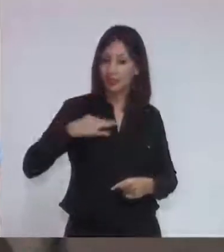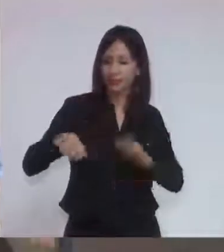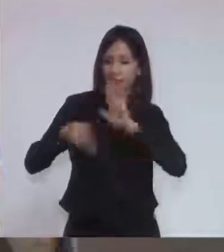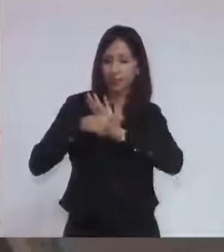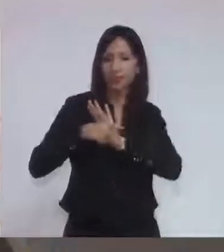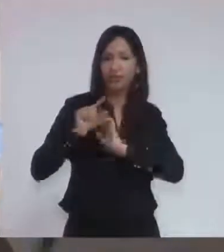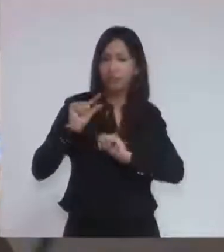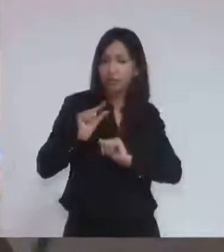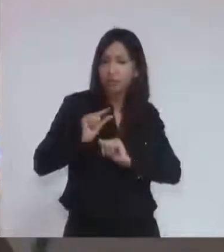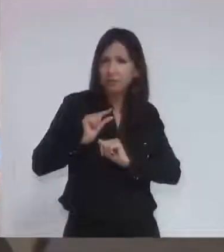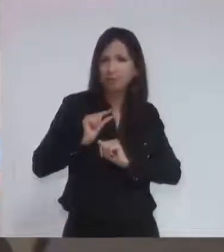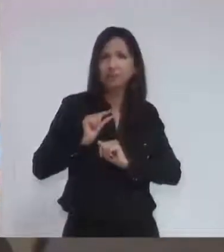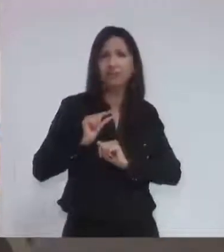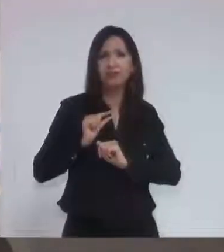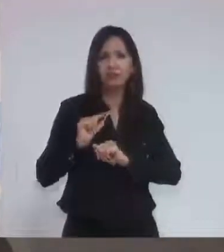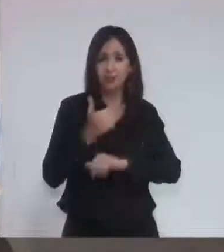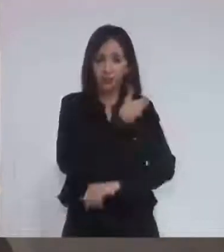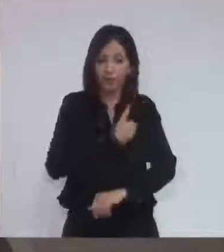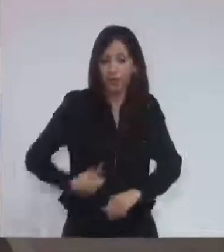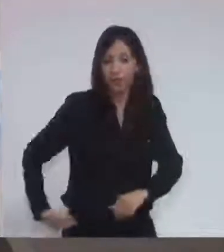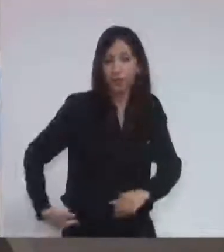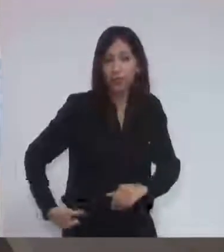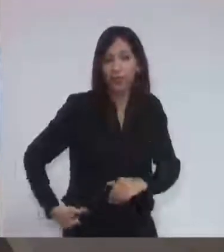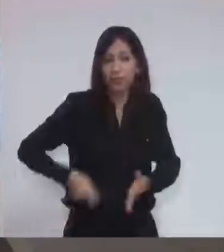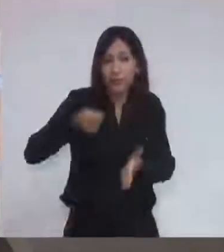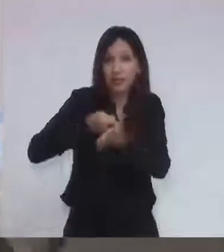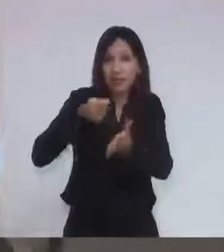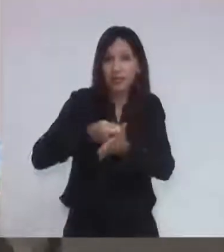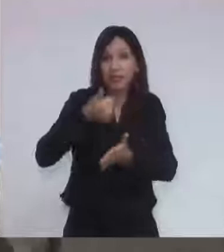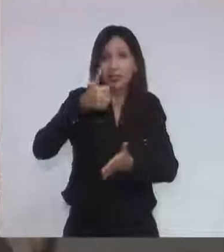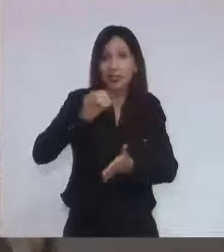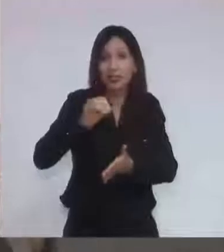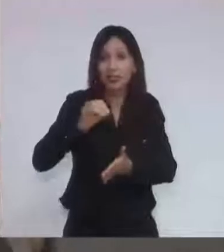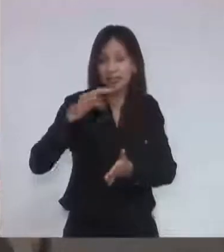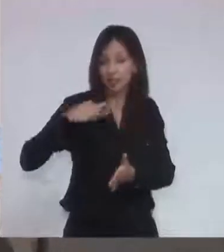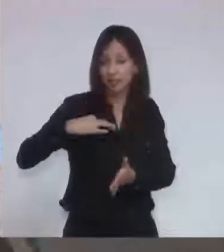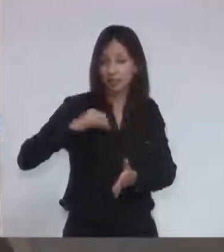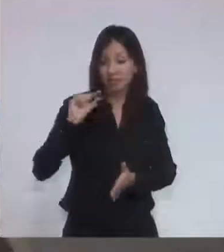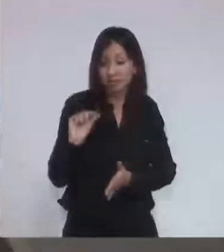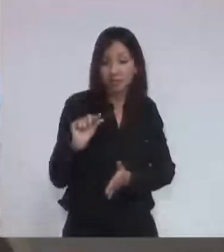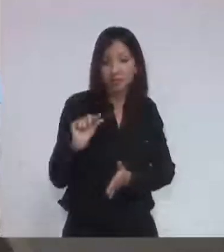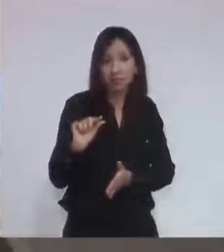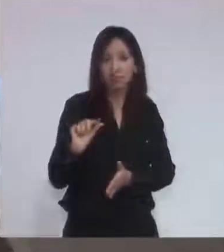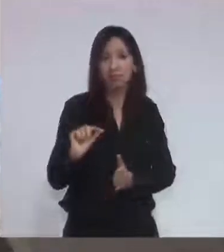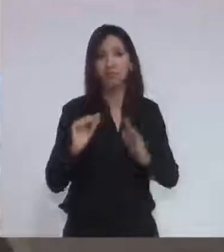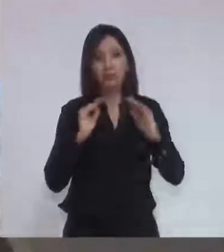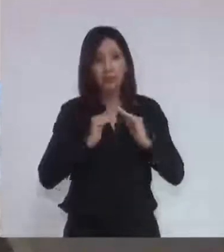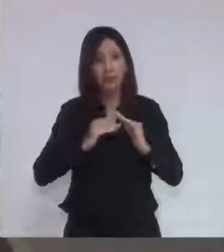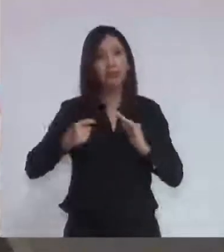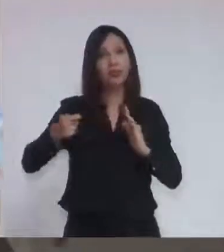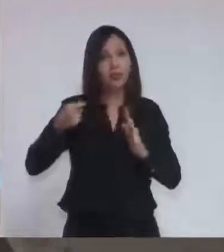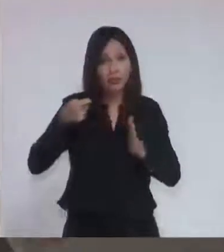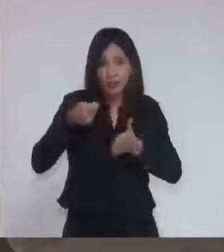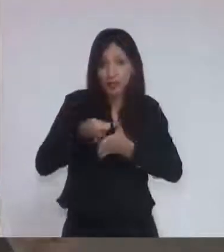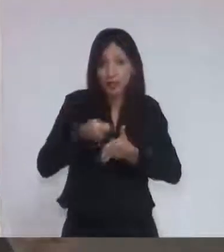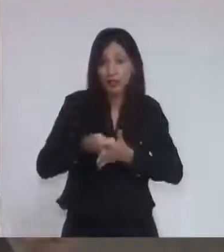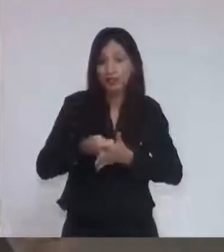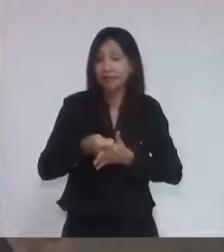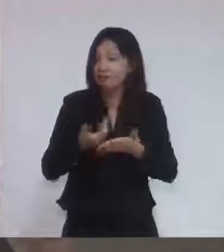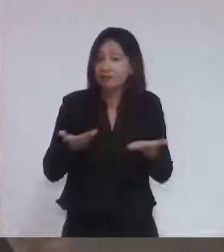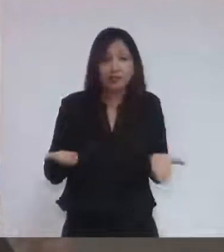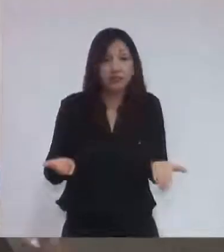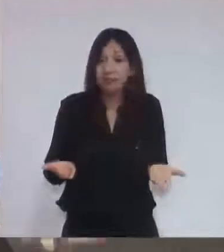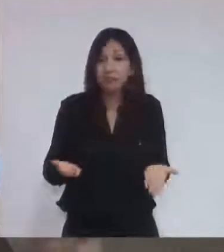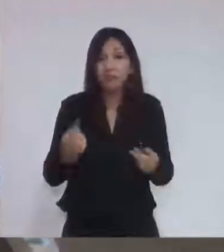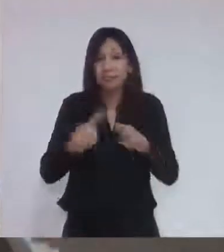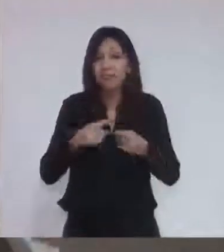do estado, ele exige 10 salários mínimos. Então, essa casa, nós cobramos uma posição, porque senão a gente vai liberar um apartamento na